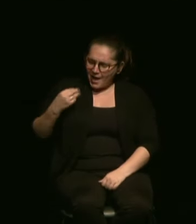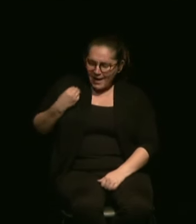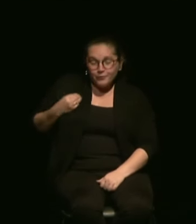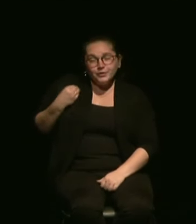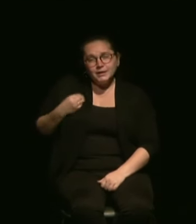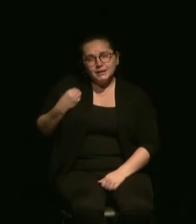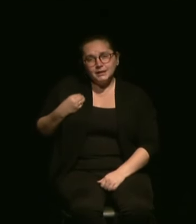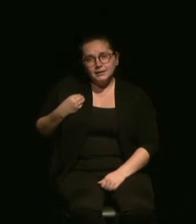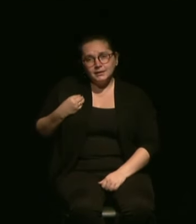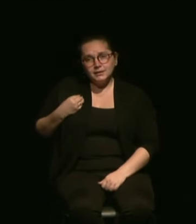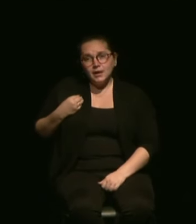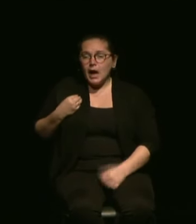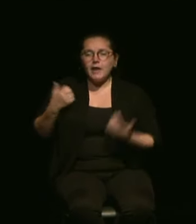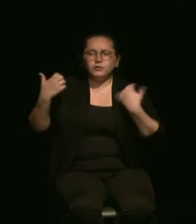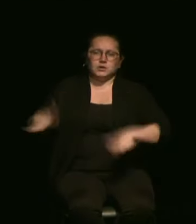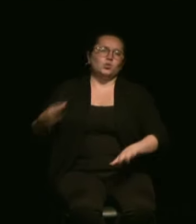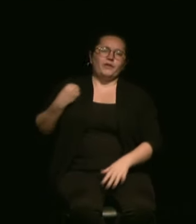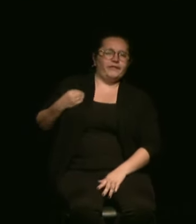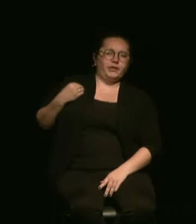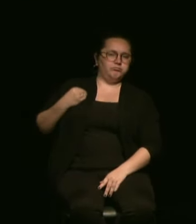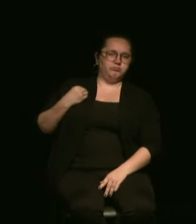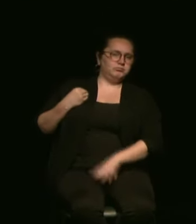você não quer mais viver.